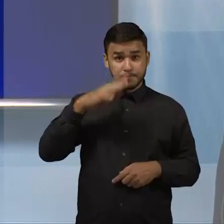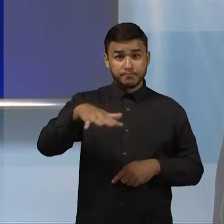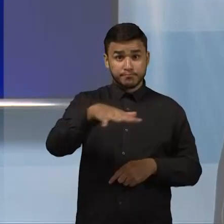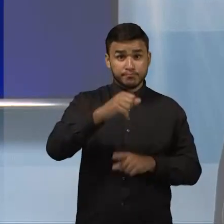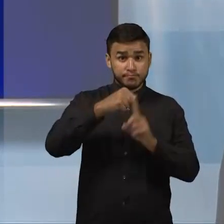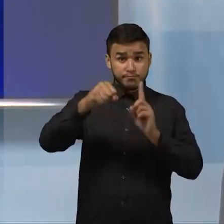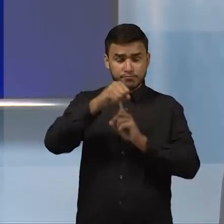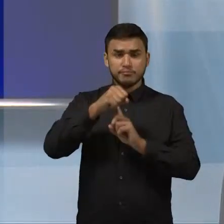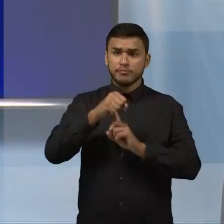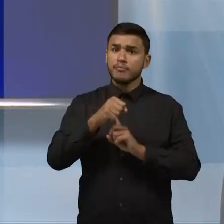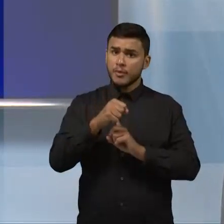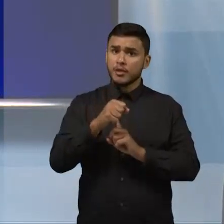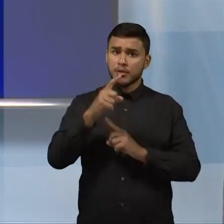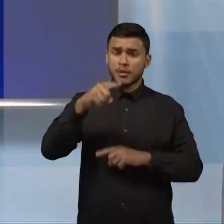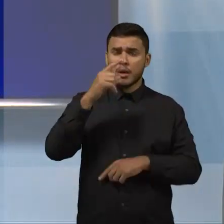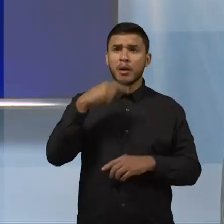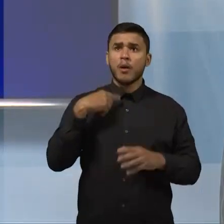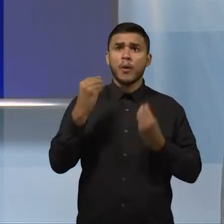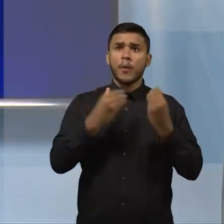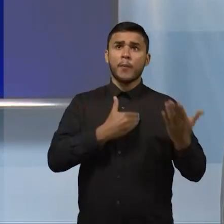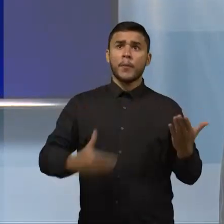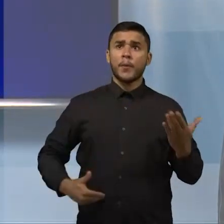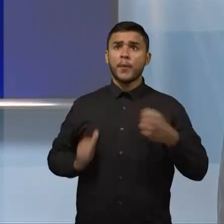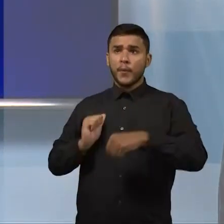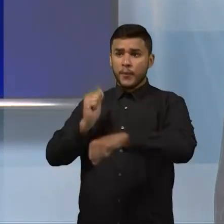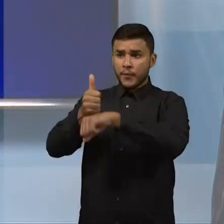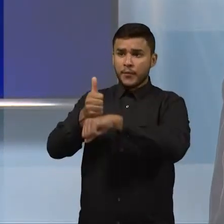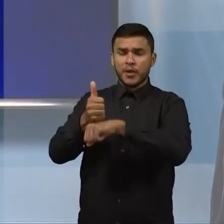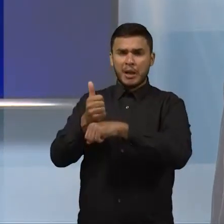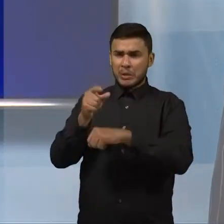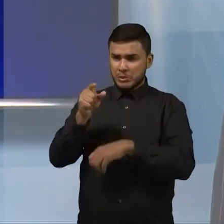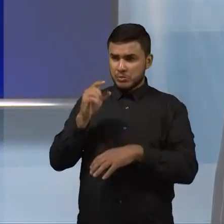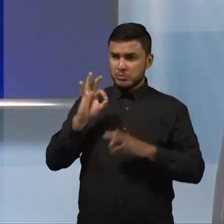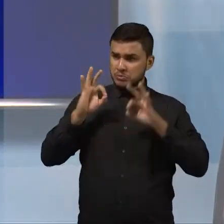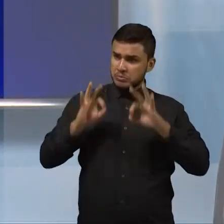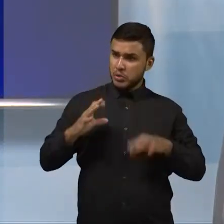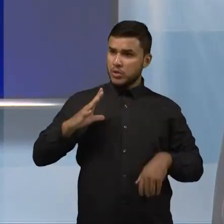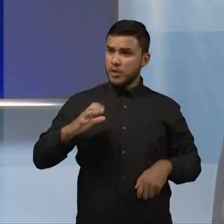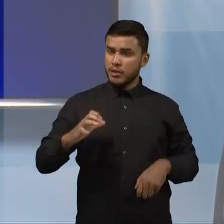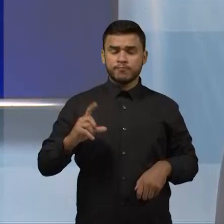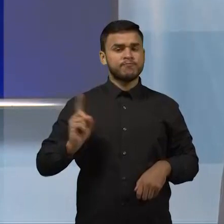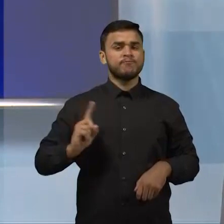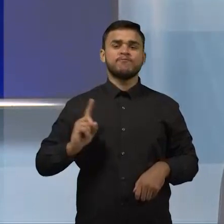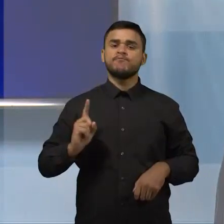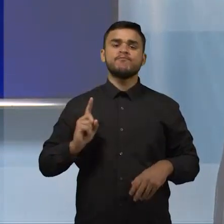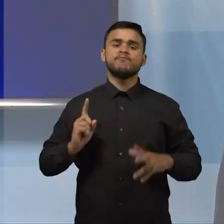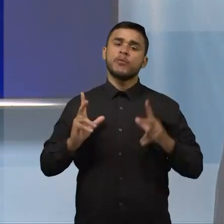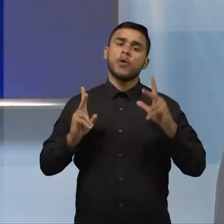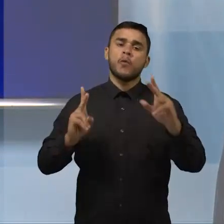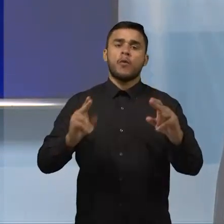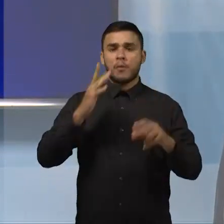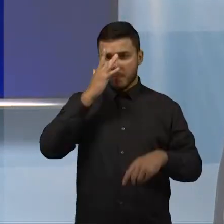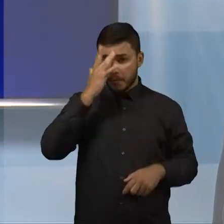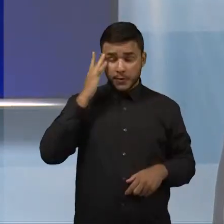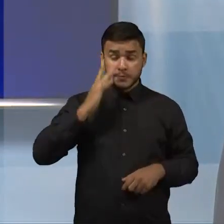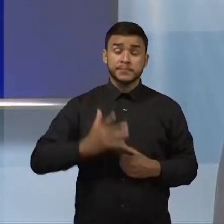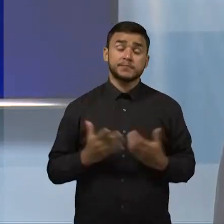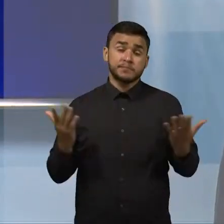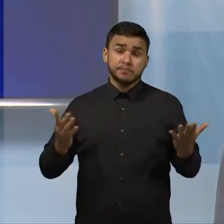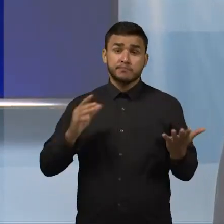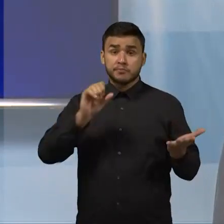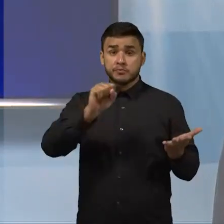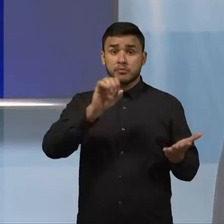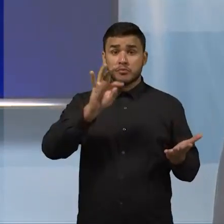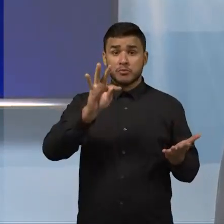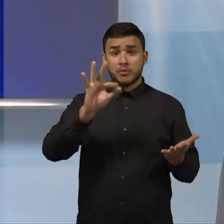que merece, é o caso de se aplicar também para o Supremo. Toda a sociedade tem o Supremo que merece, mas nós achamos que a